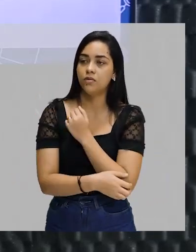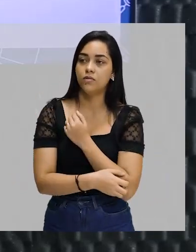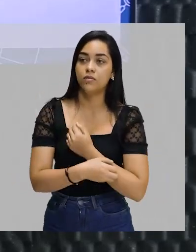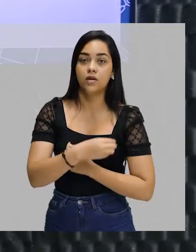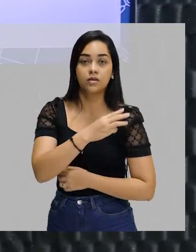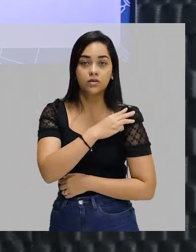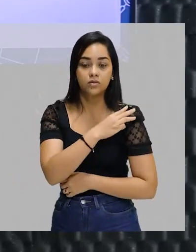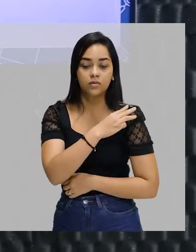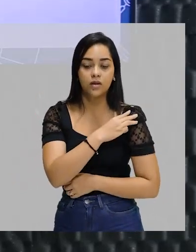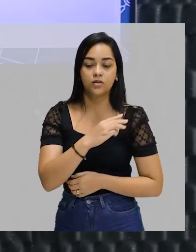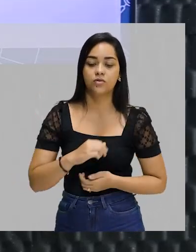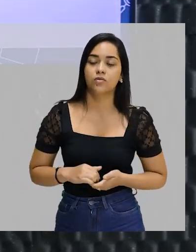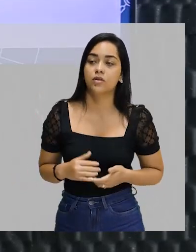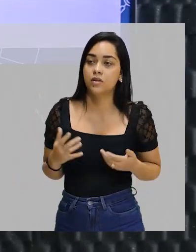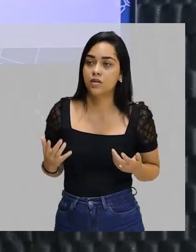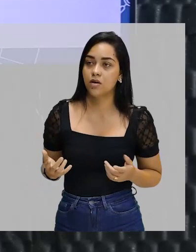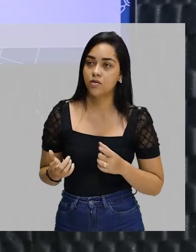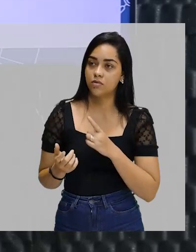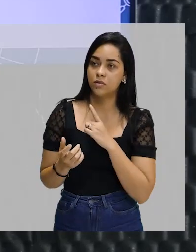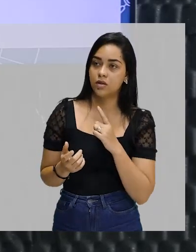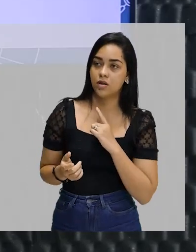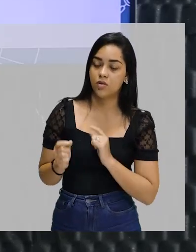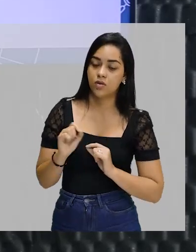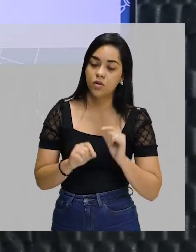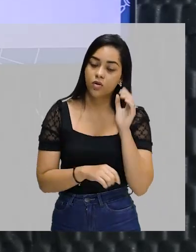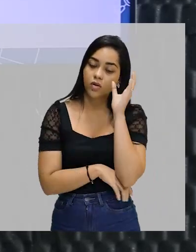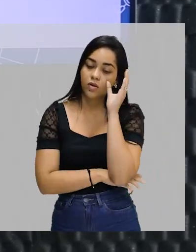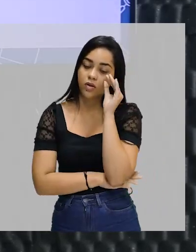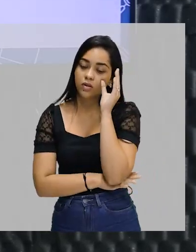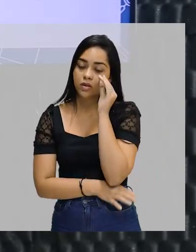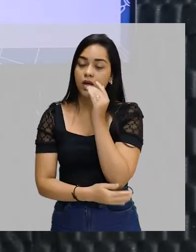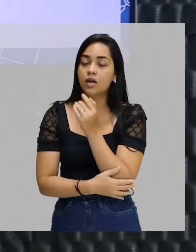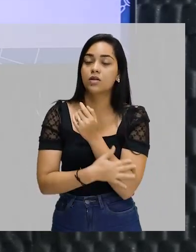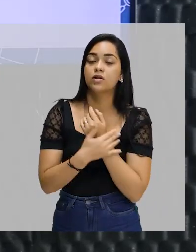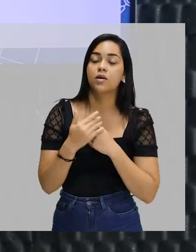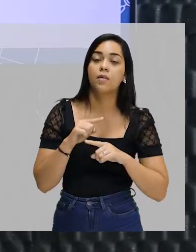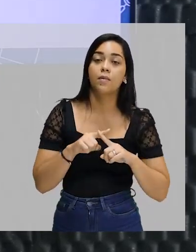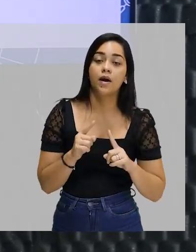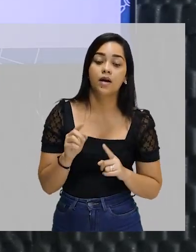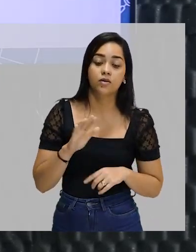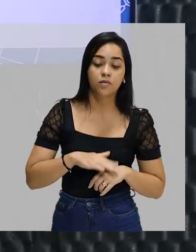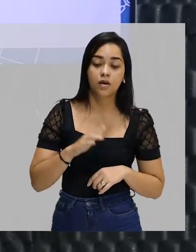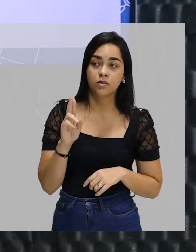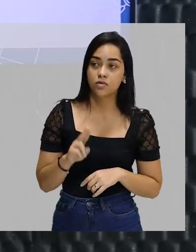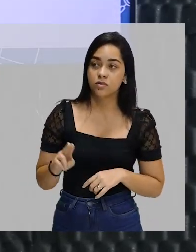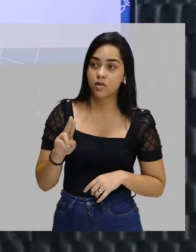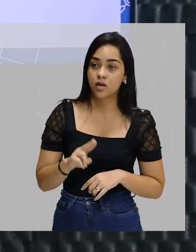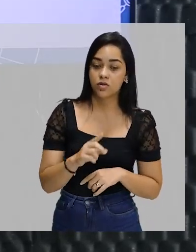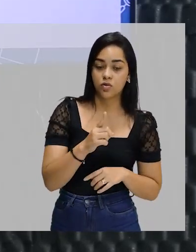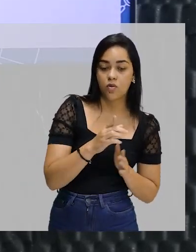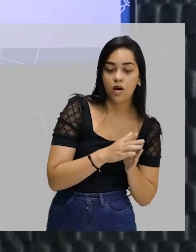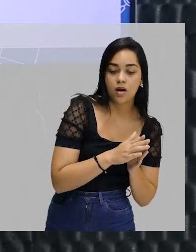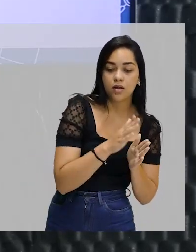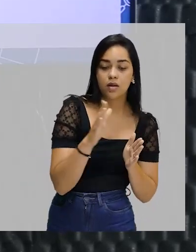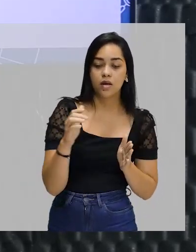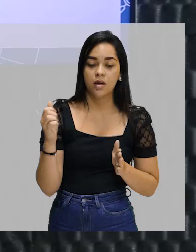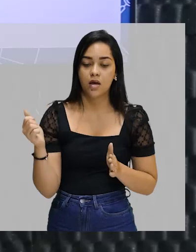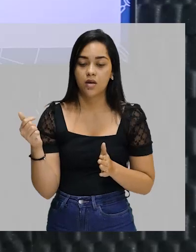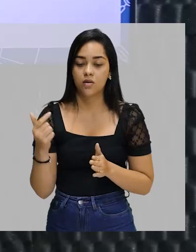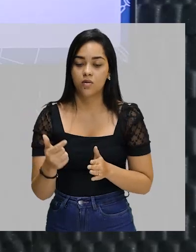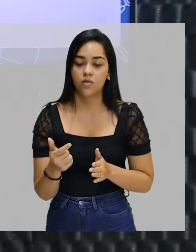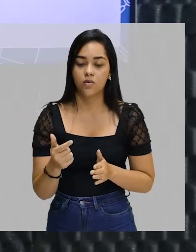o ensino médio. Então, eu trouxe aqui como curiosidade, mas os mais utilizados, de 1 a